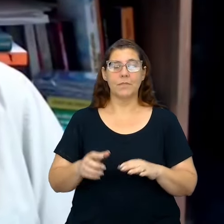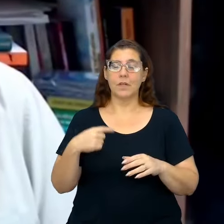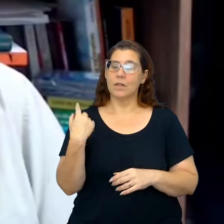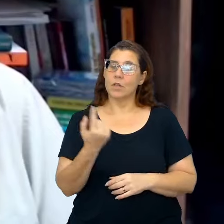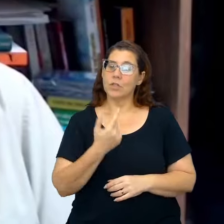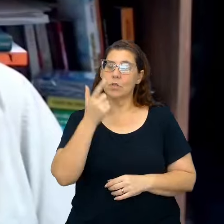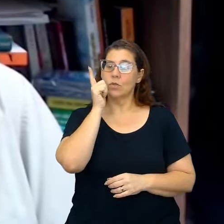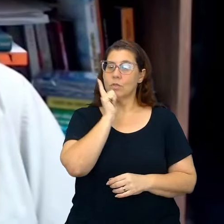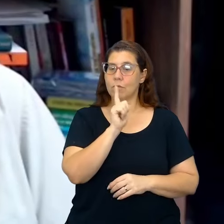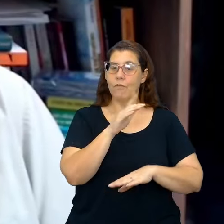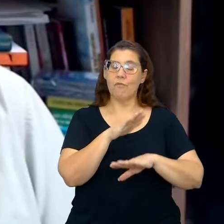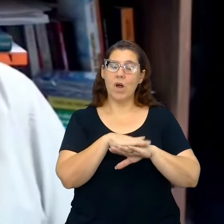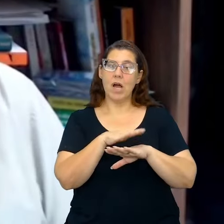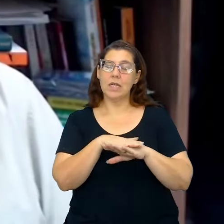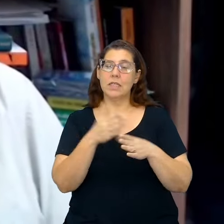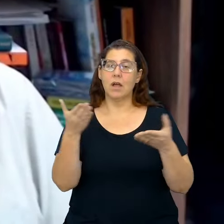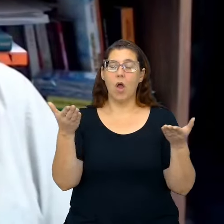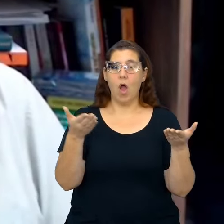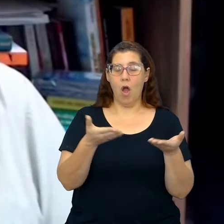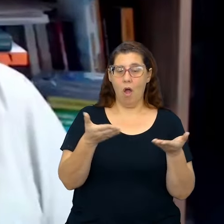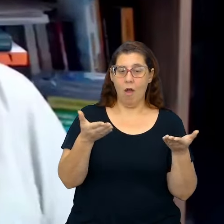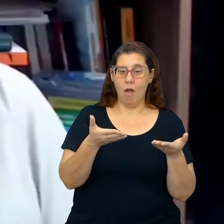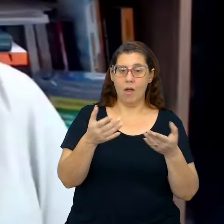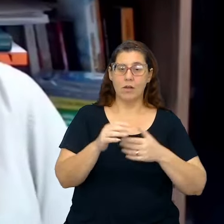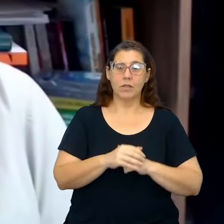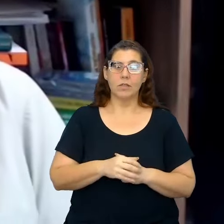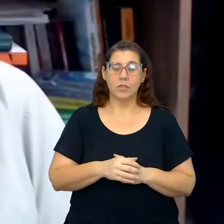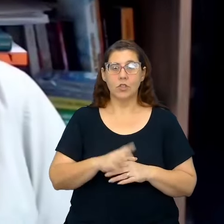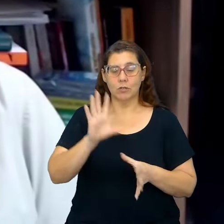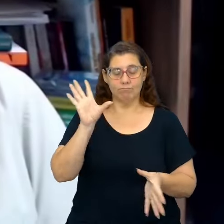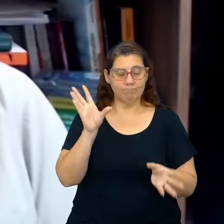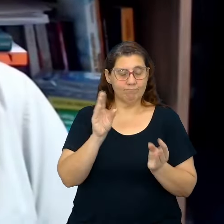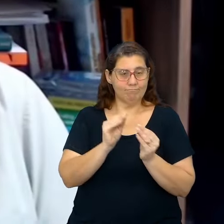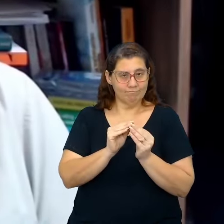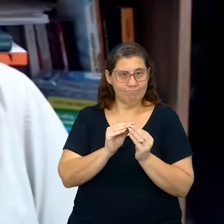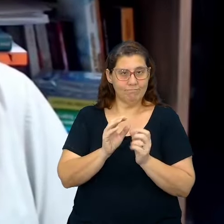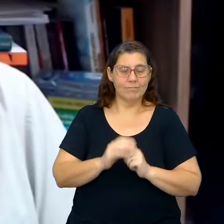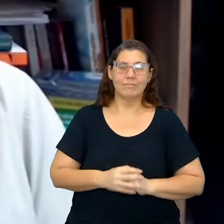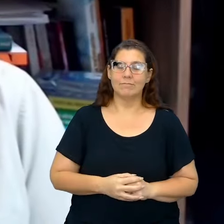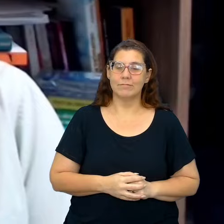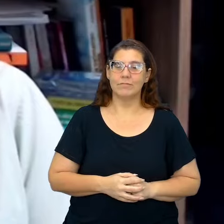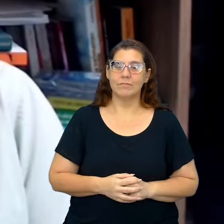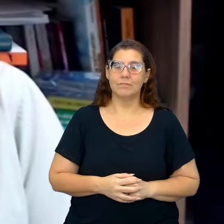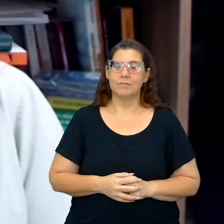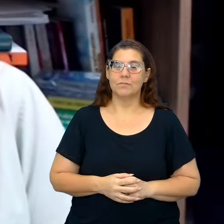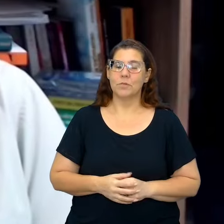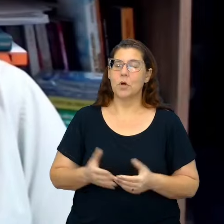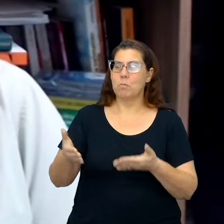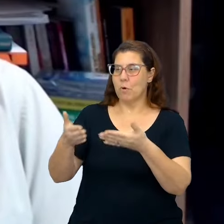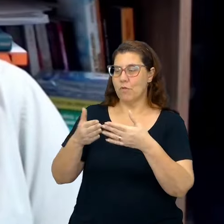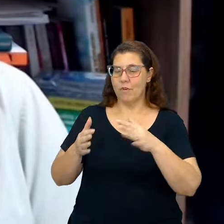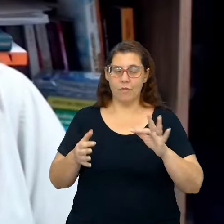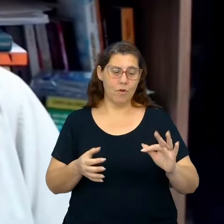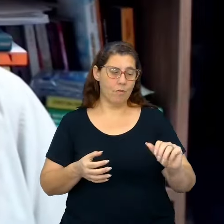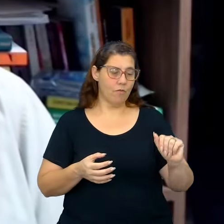gente possa fazer aí o nosso fechamento. Fábio, por favor, suas considerações